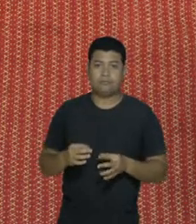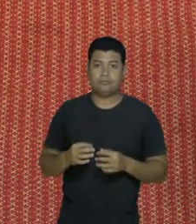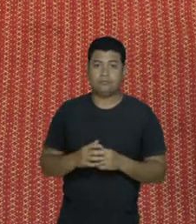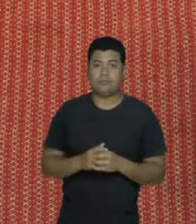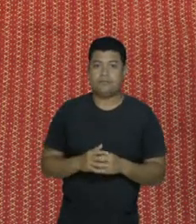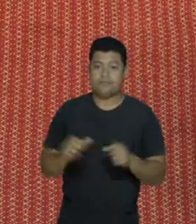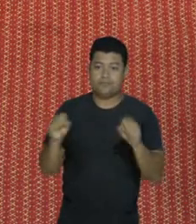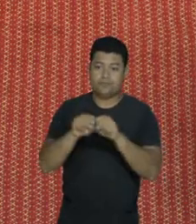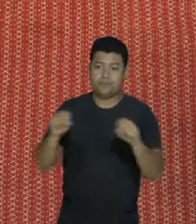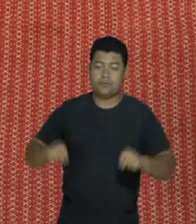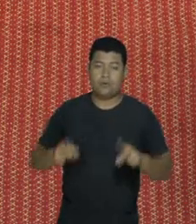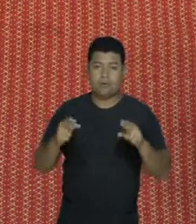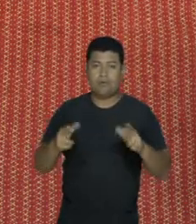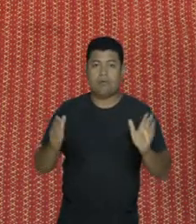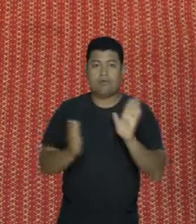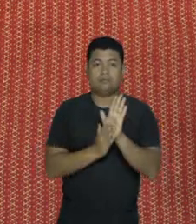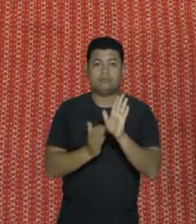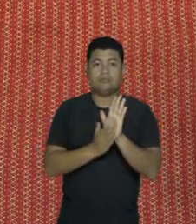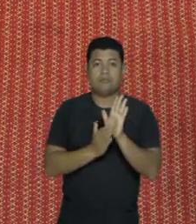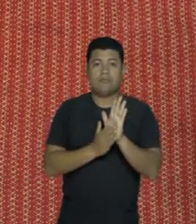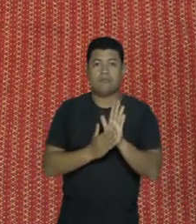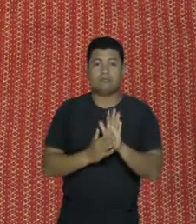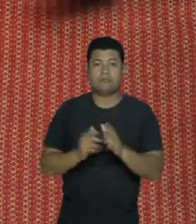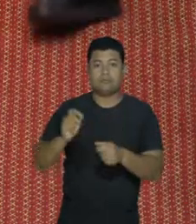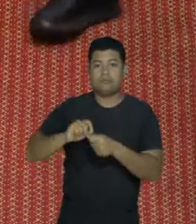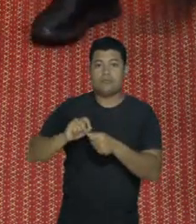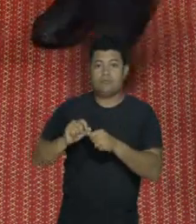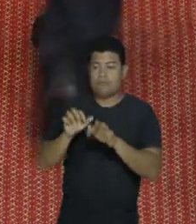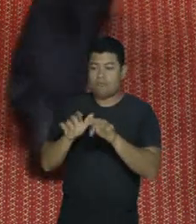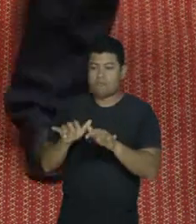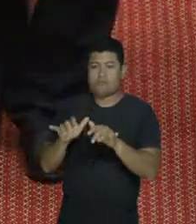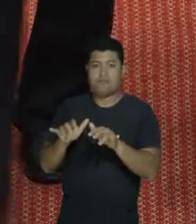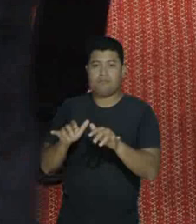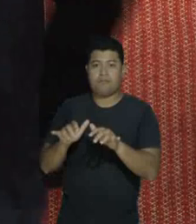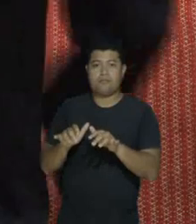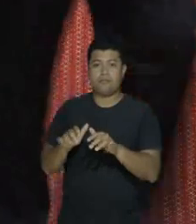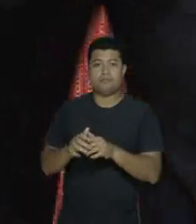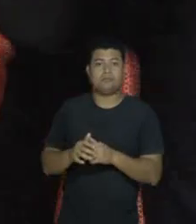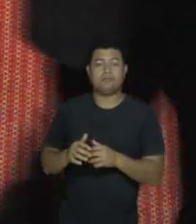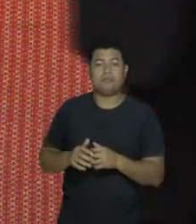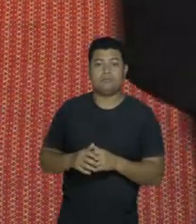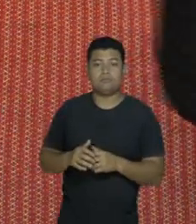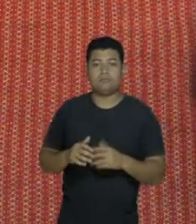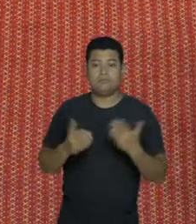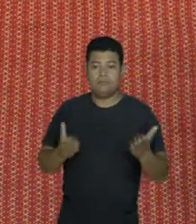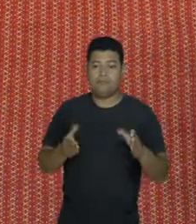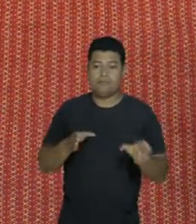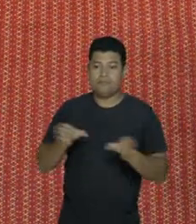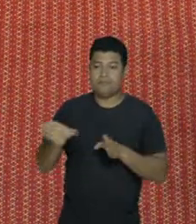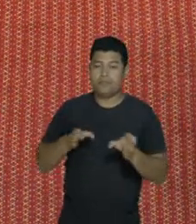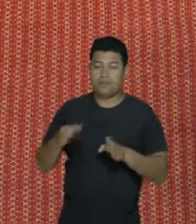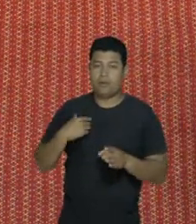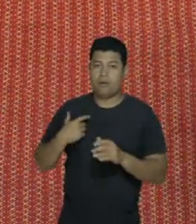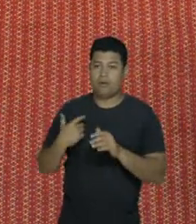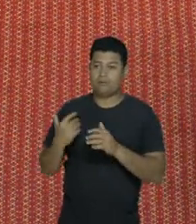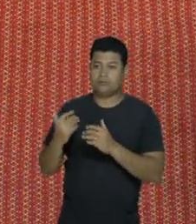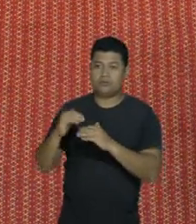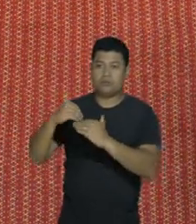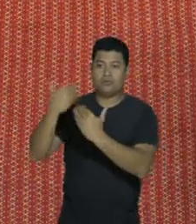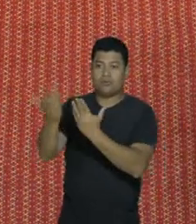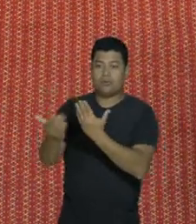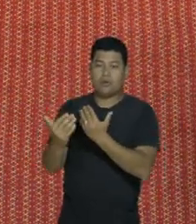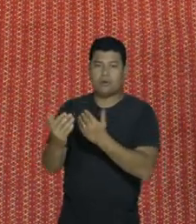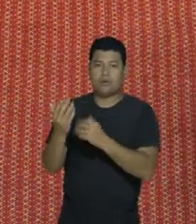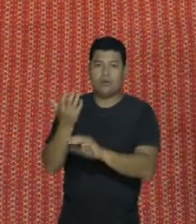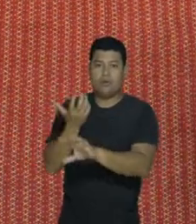sendo proposto, faz por computador. Então, tem acesso preso ao computador, ele não sabe com quem está falando, mas que tem orientação